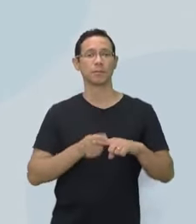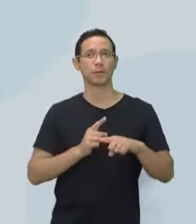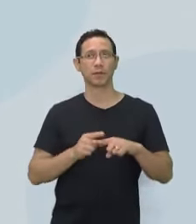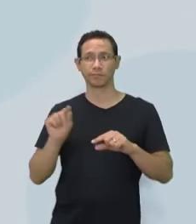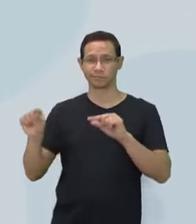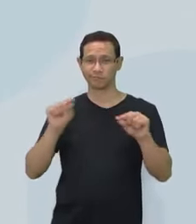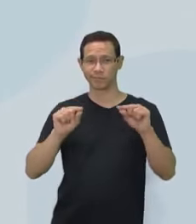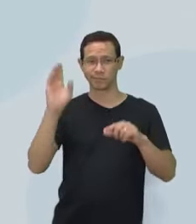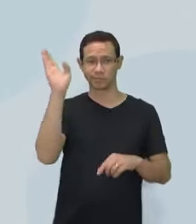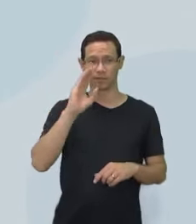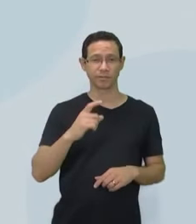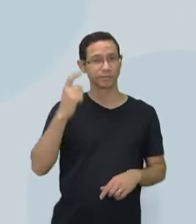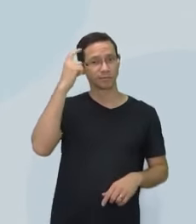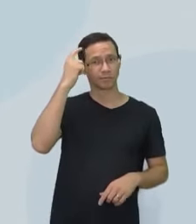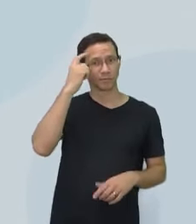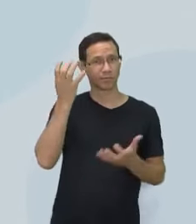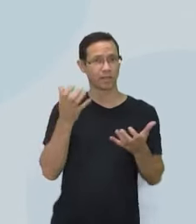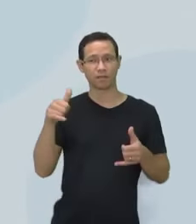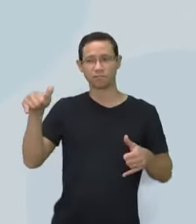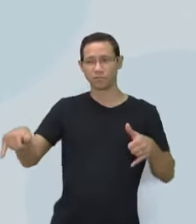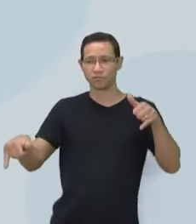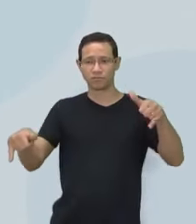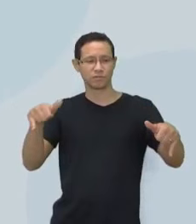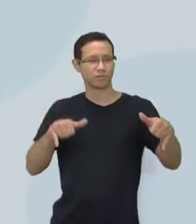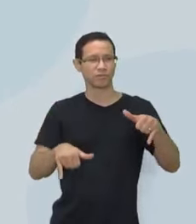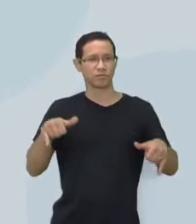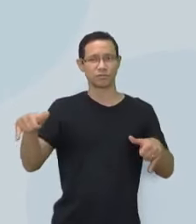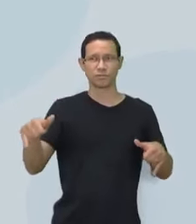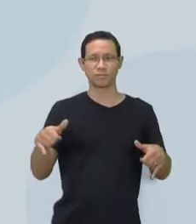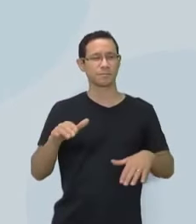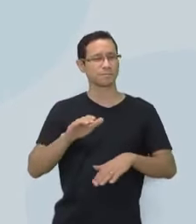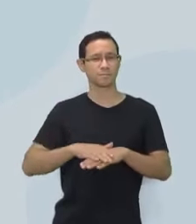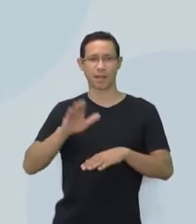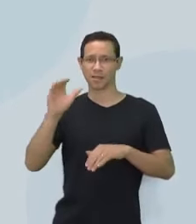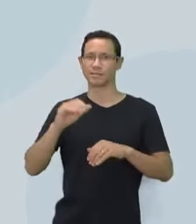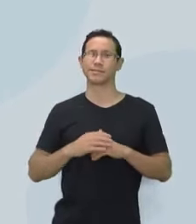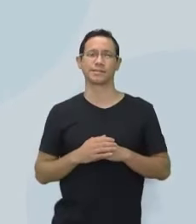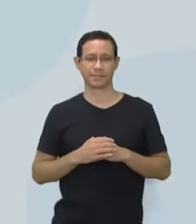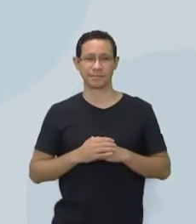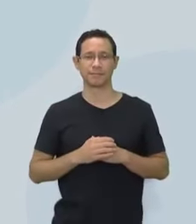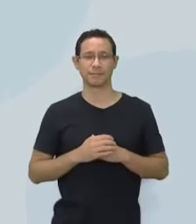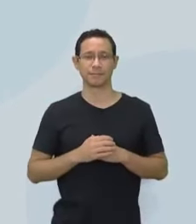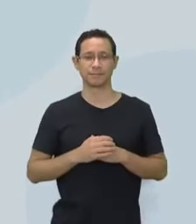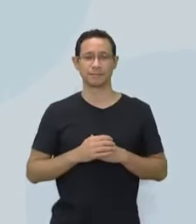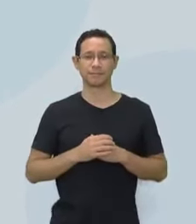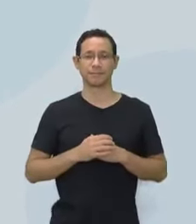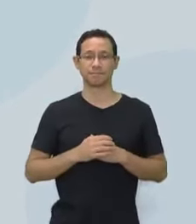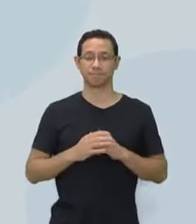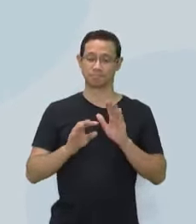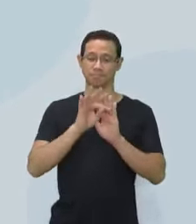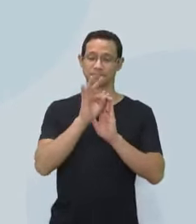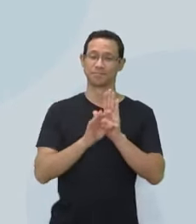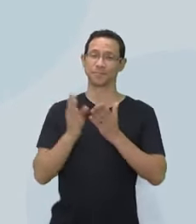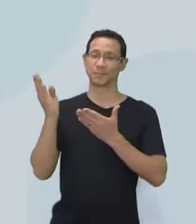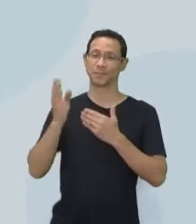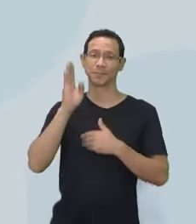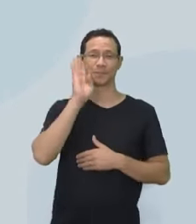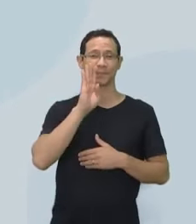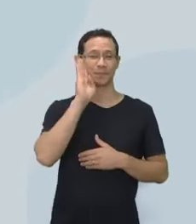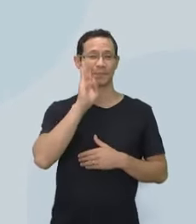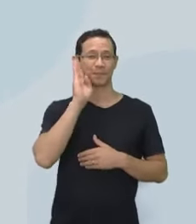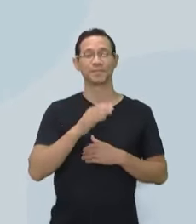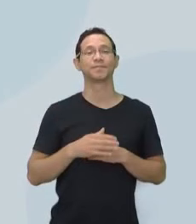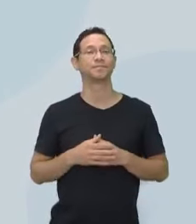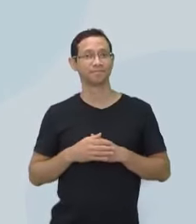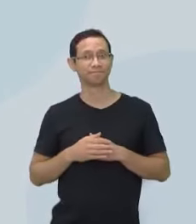operadoras brasileiras ainda estavam pensando em instalar telefones fixos para os clientes. Aí é um texto legal, né? Um texto